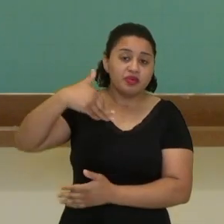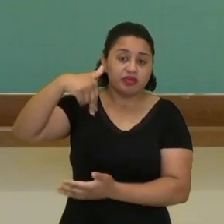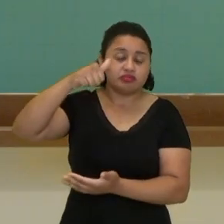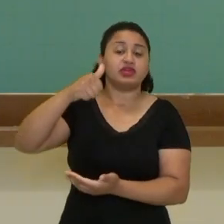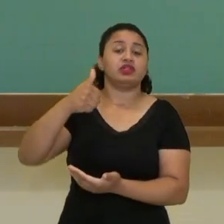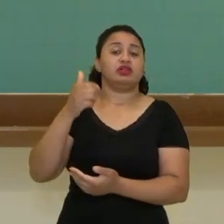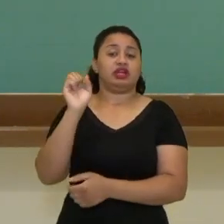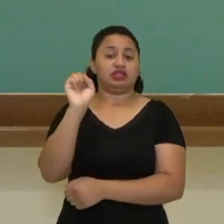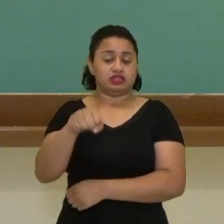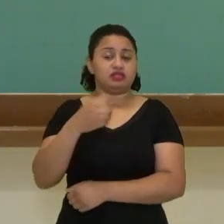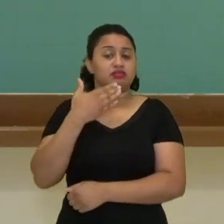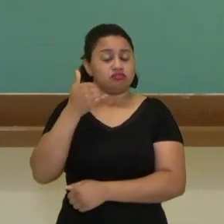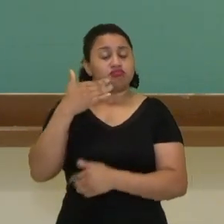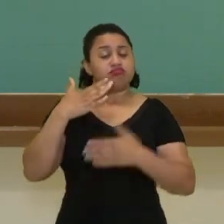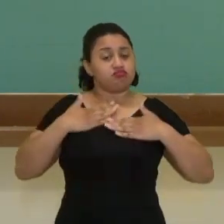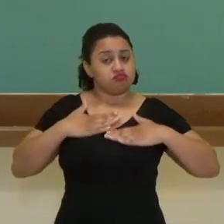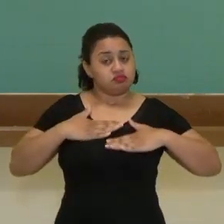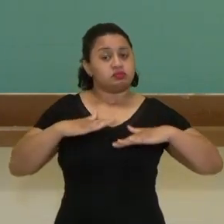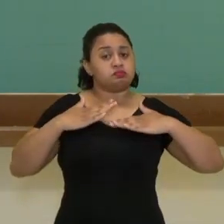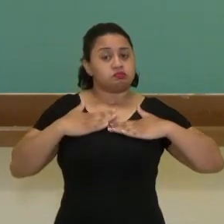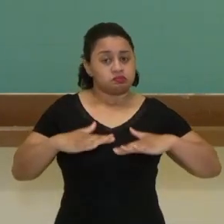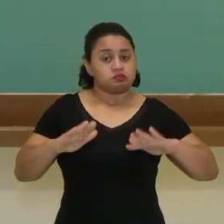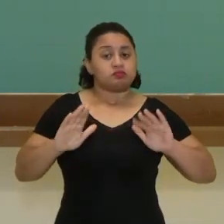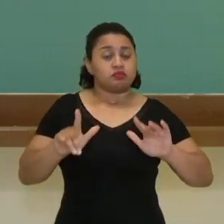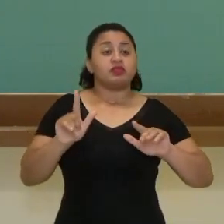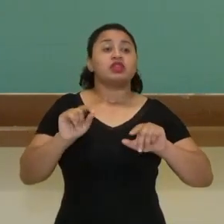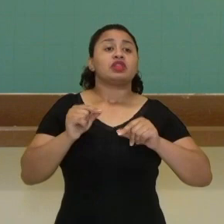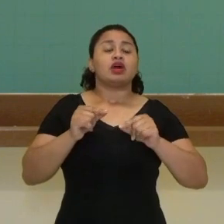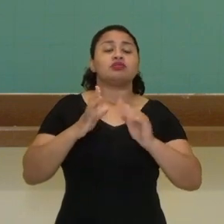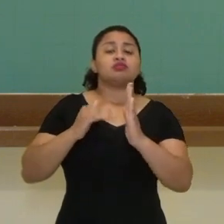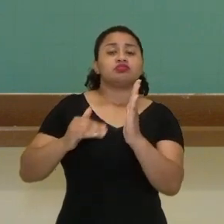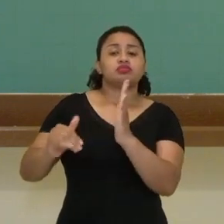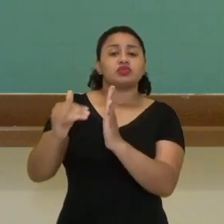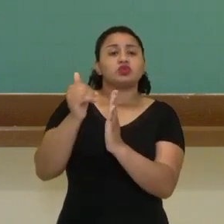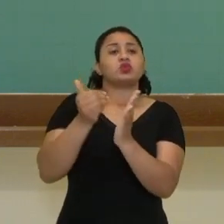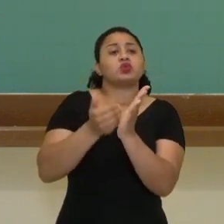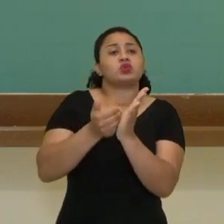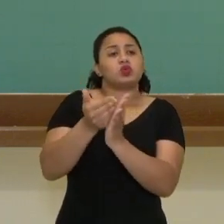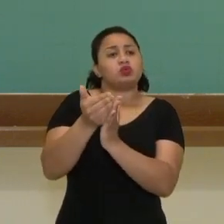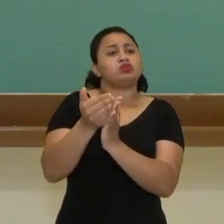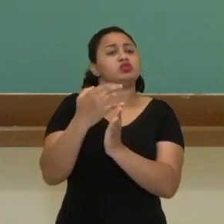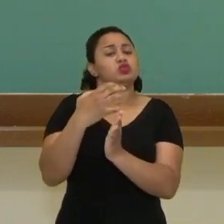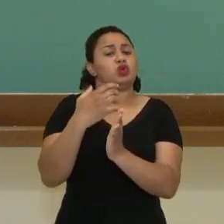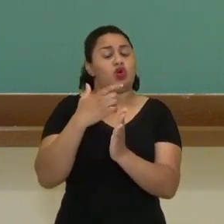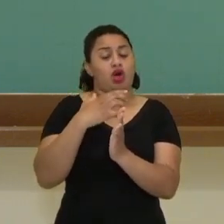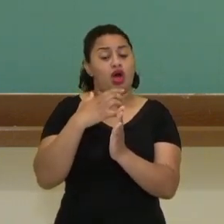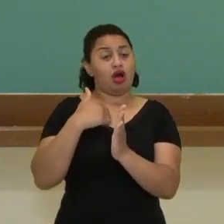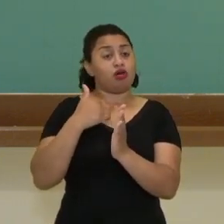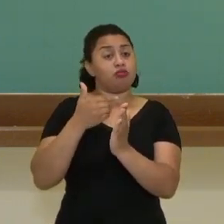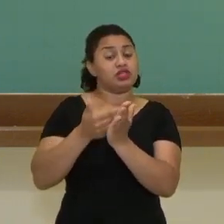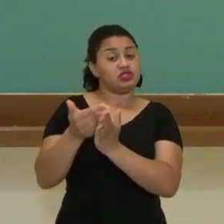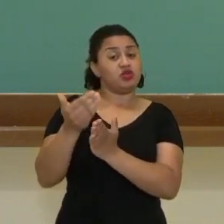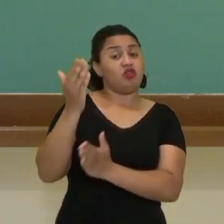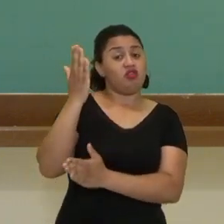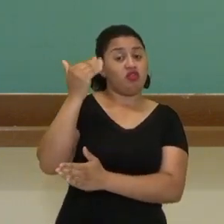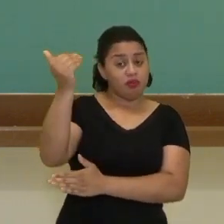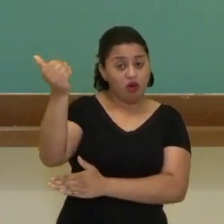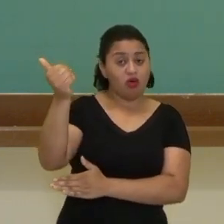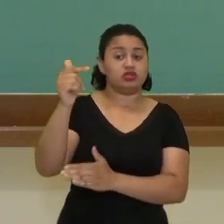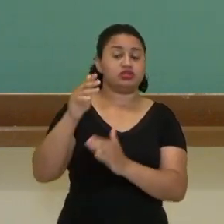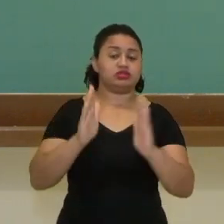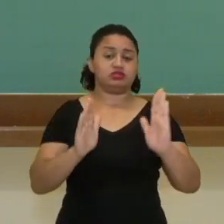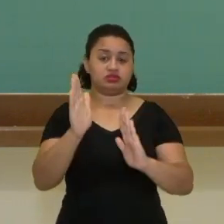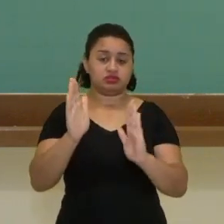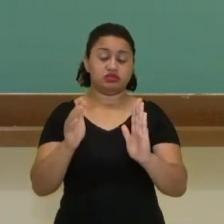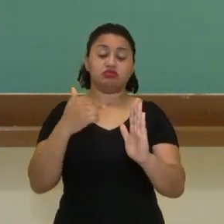estava tranquilo de si, e as obras dele começaram a ter uma fama nesse período, sabe? Ele estava caminhando para se